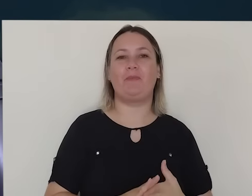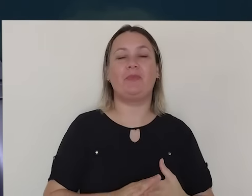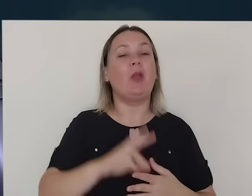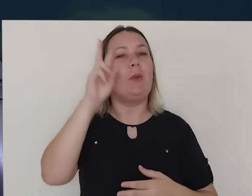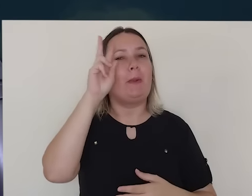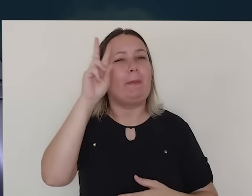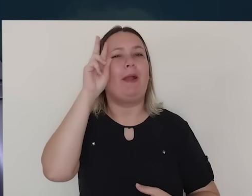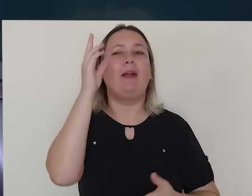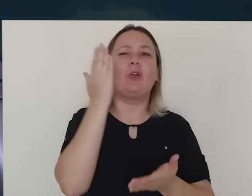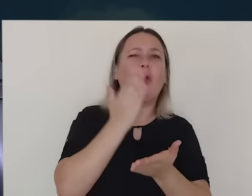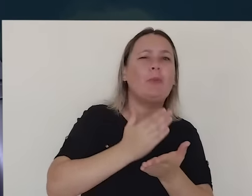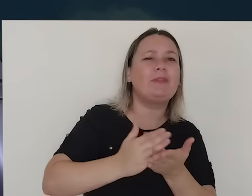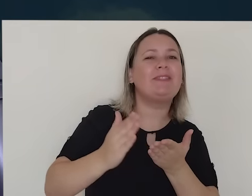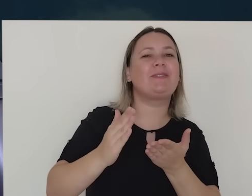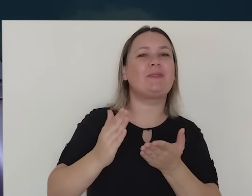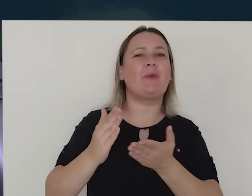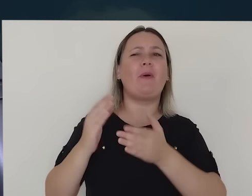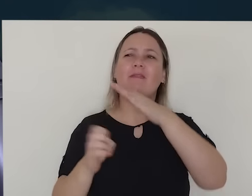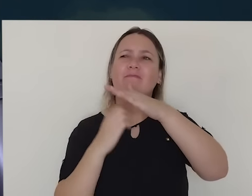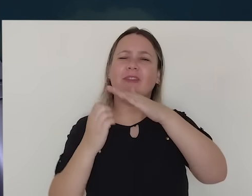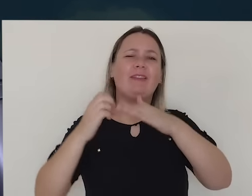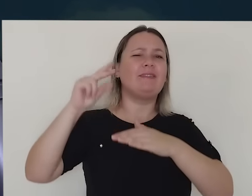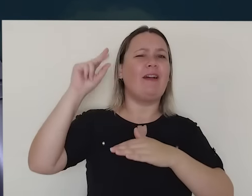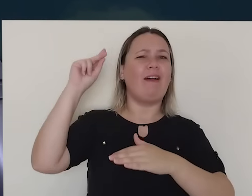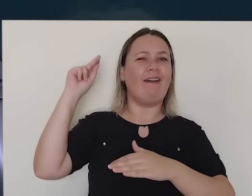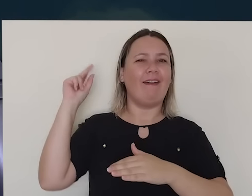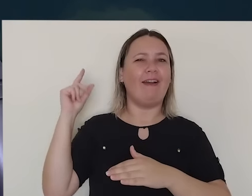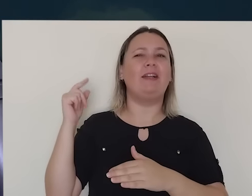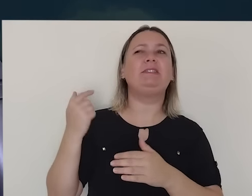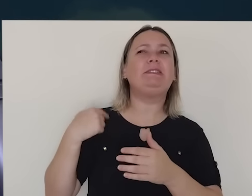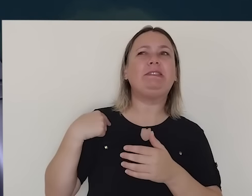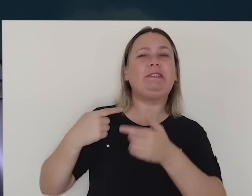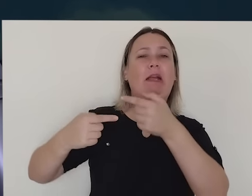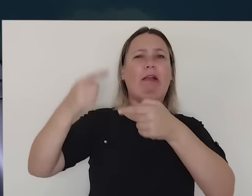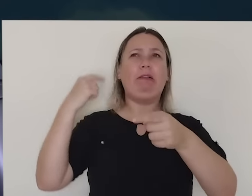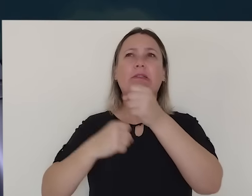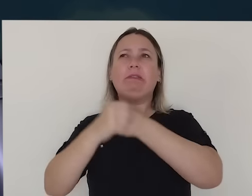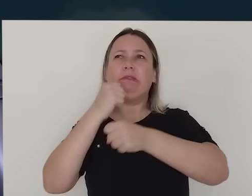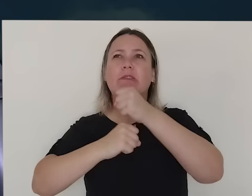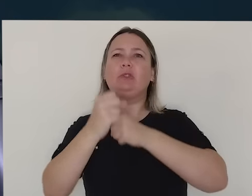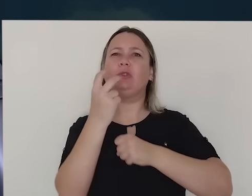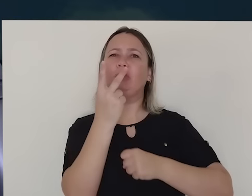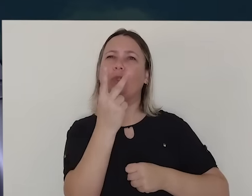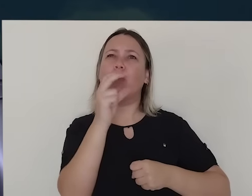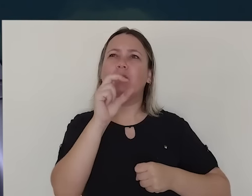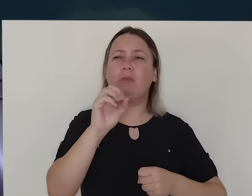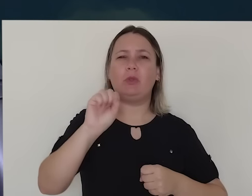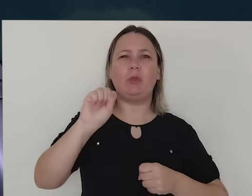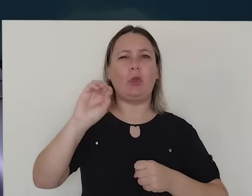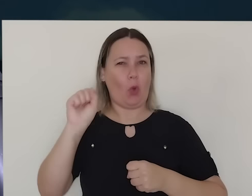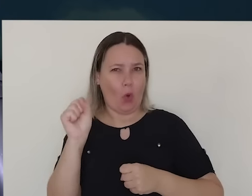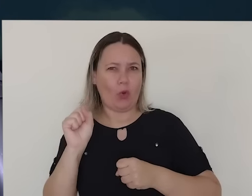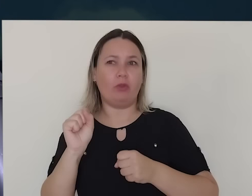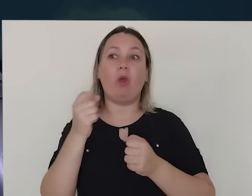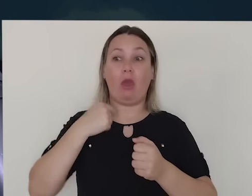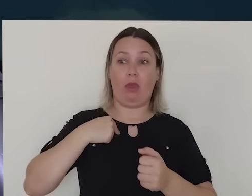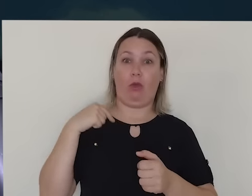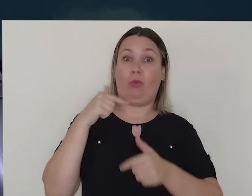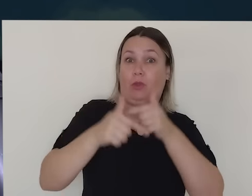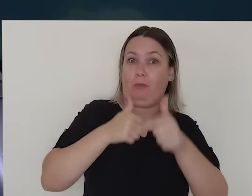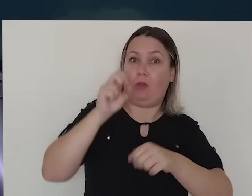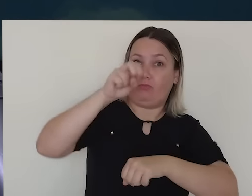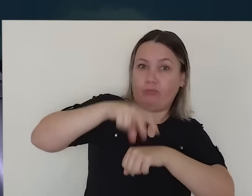Merlin na verdade começou um pouco antes de mim em 2008 cheguei em 2013 lá em 2008 eh se lançou